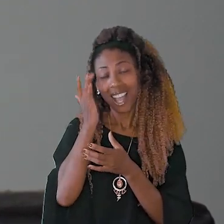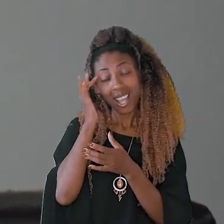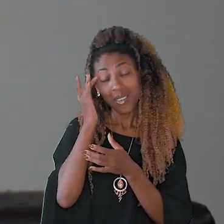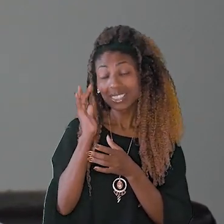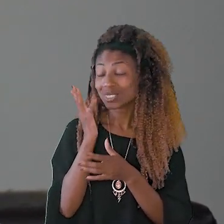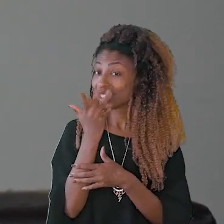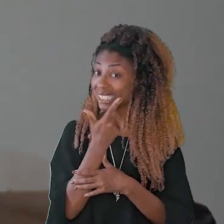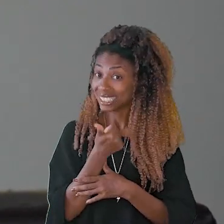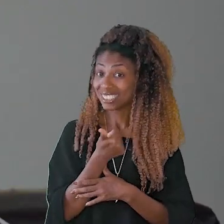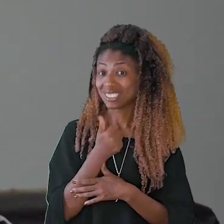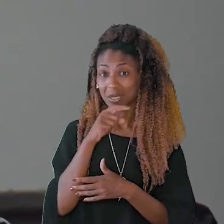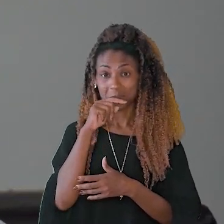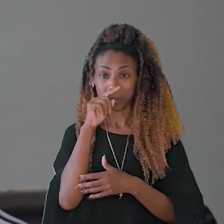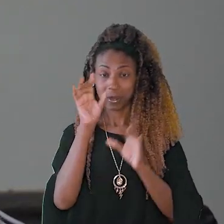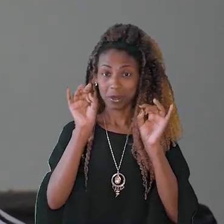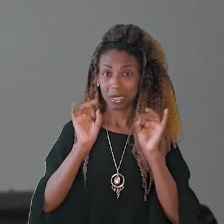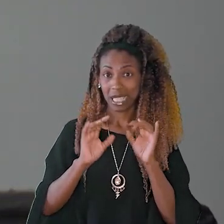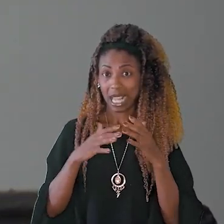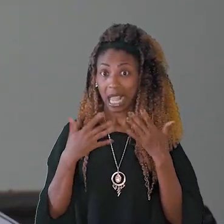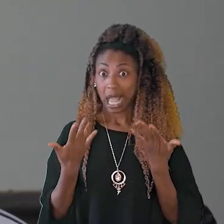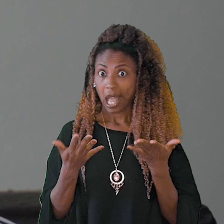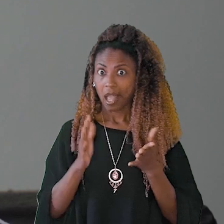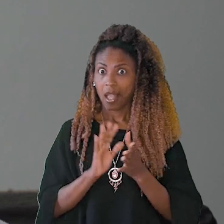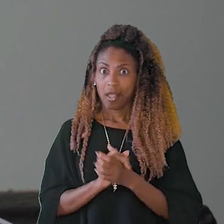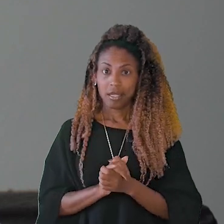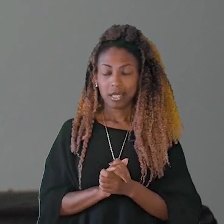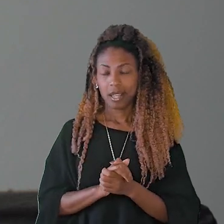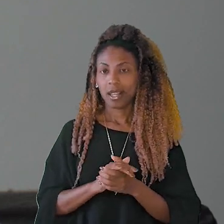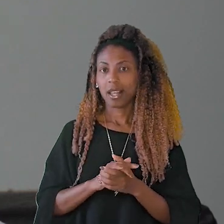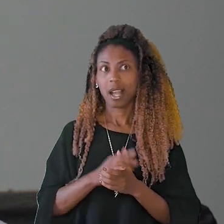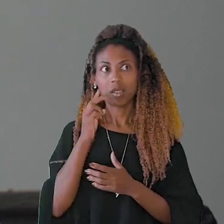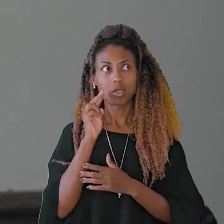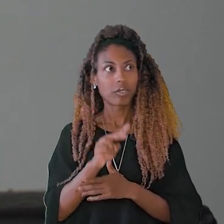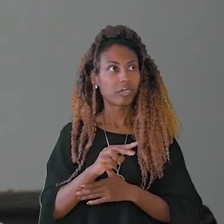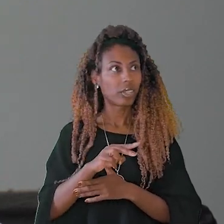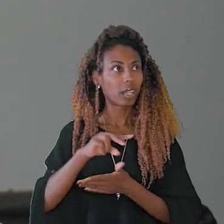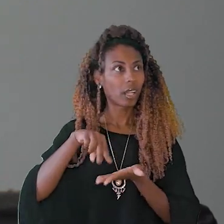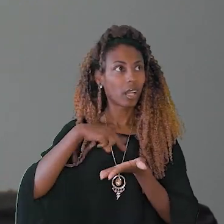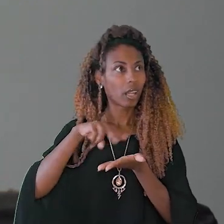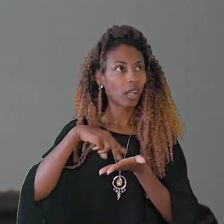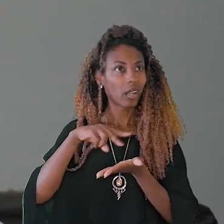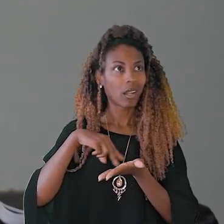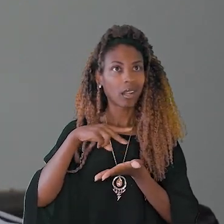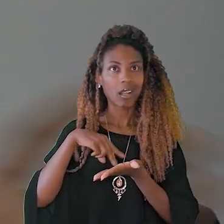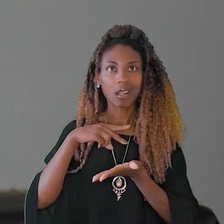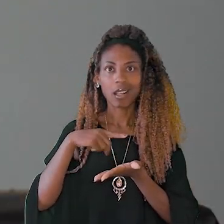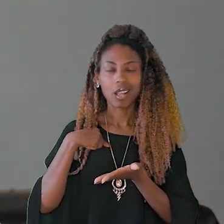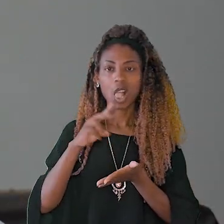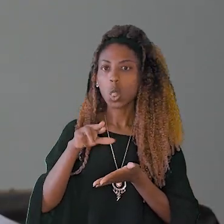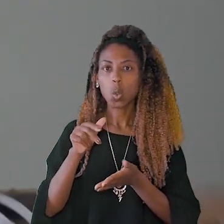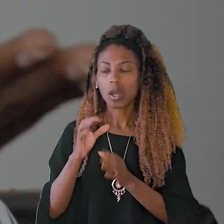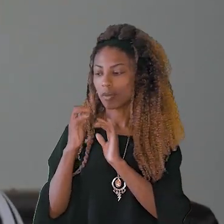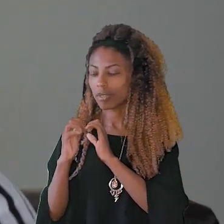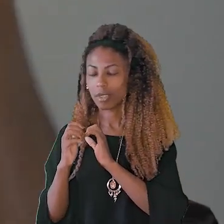acho que é tudo, acho lindo. Mas eu acho mesmo, tá, gente? Só que eu via a dança. Aí quando eu via a dança, eu nunca ia pra aula de